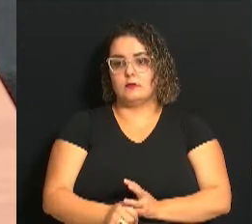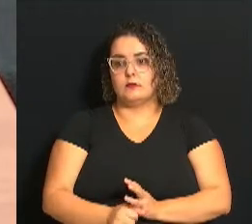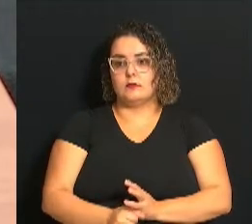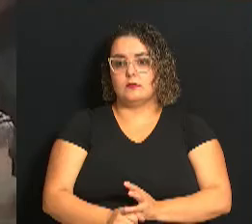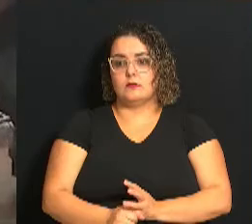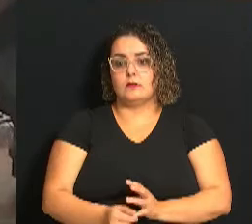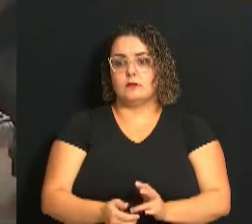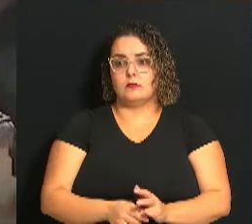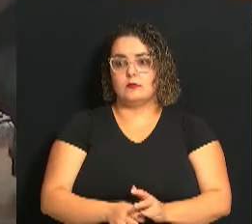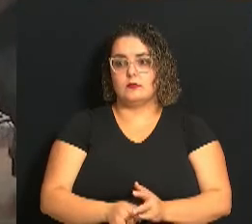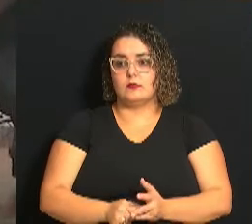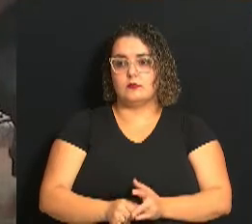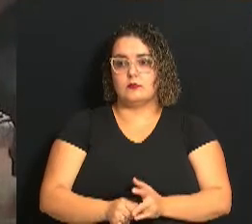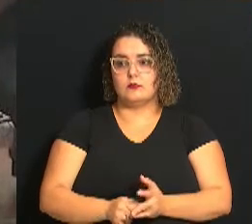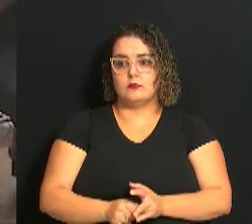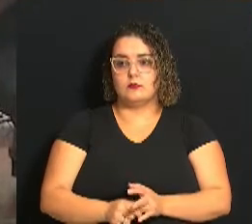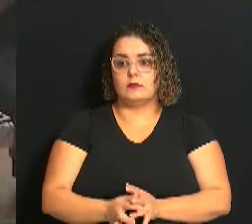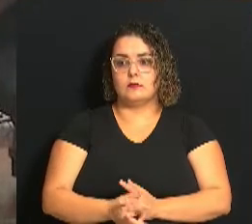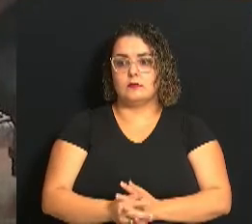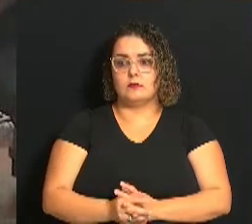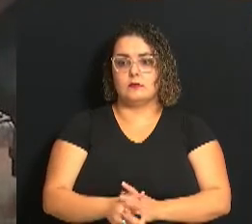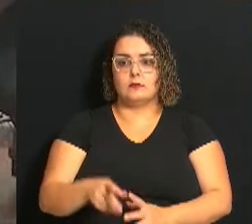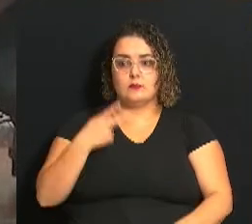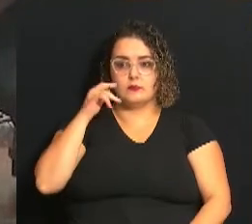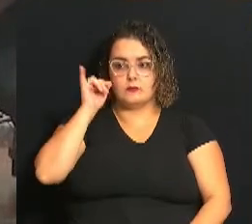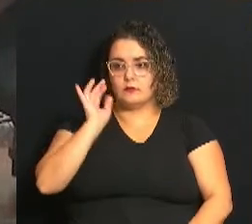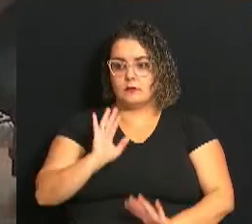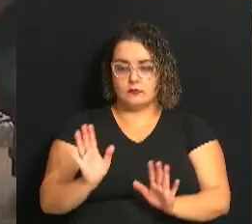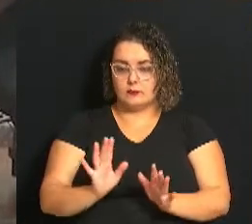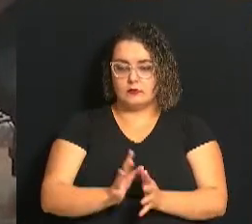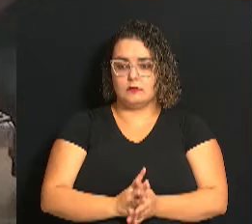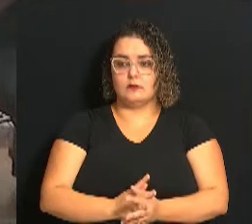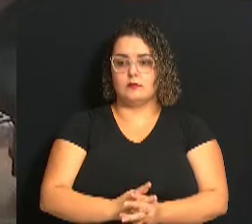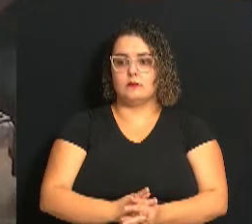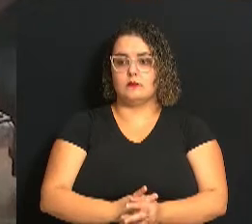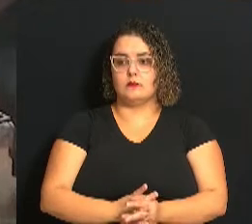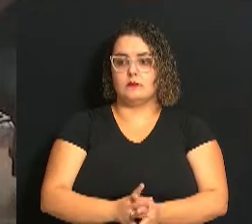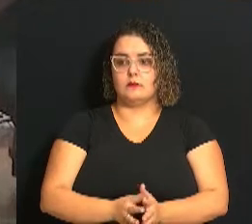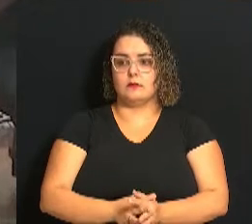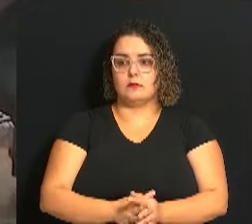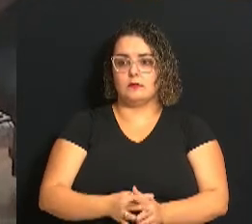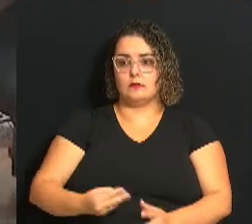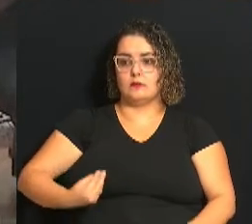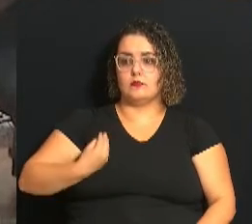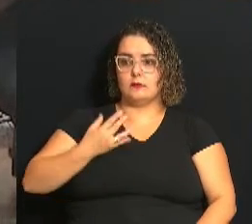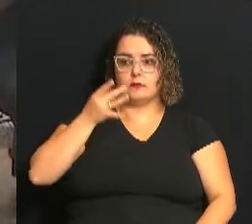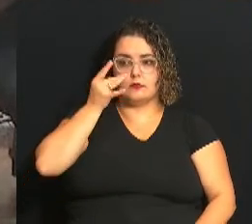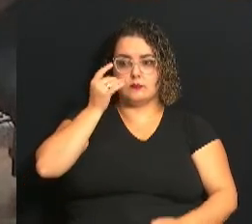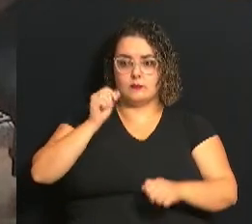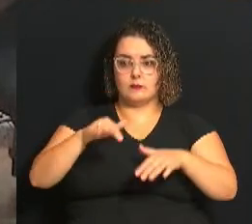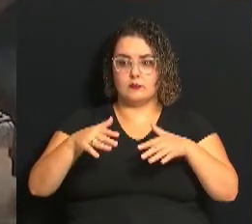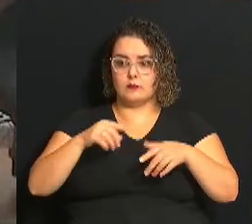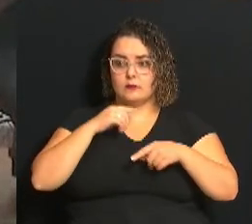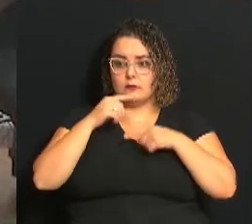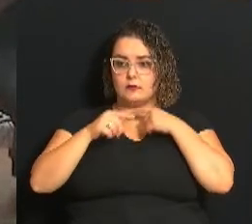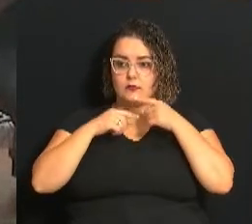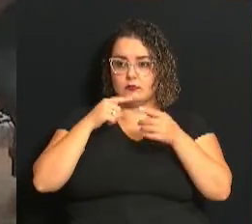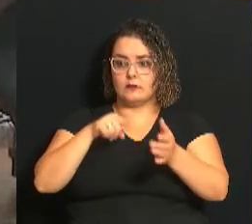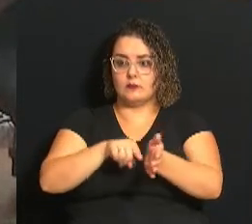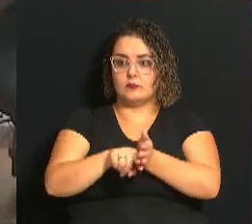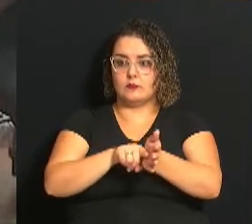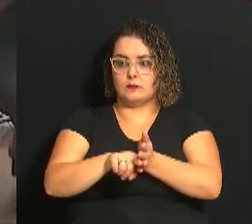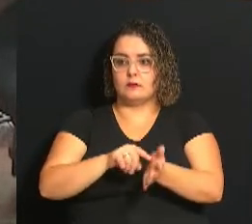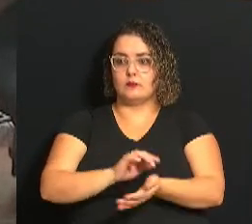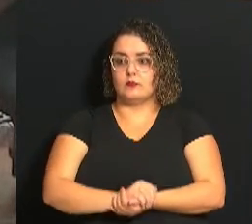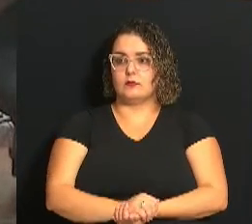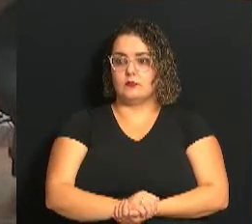Vereador Paulo? Não vai usar o direito. Alguém da plateia, público presente, alguma pergunta? Gostaria de deixar consignado que chegou